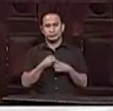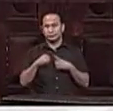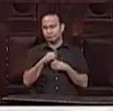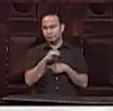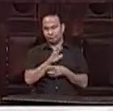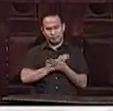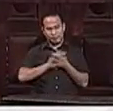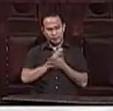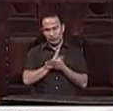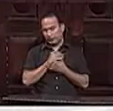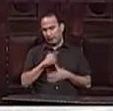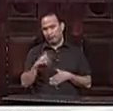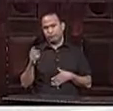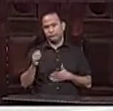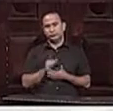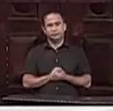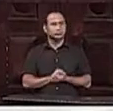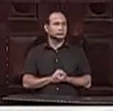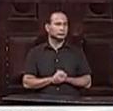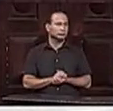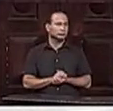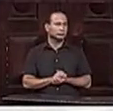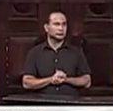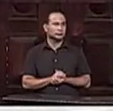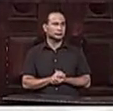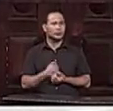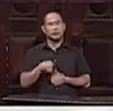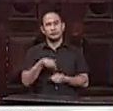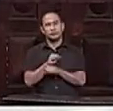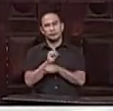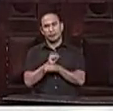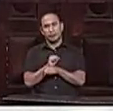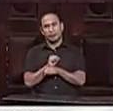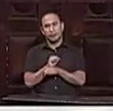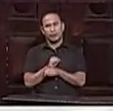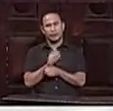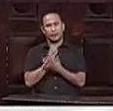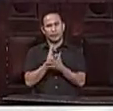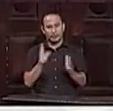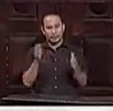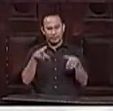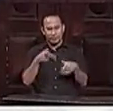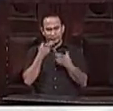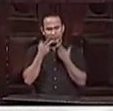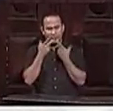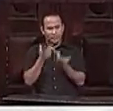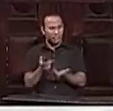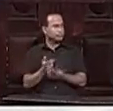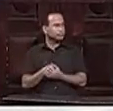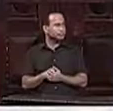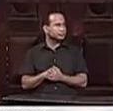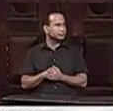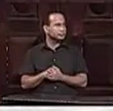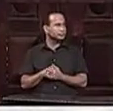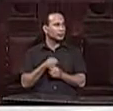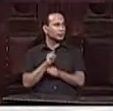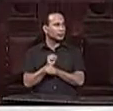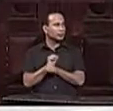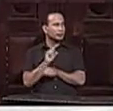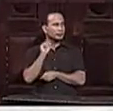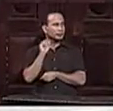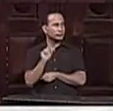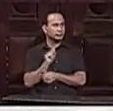mais. Ninguém mais. Eu espero, vou terminar aqui a minha fala, senhor presidente, eu espero